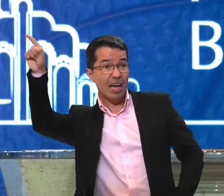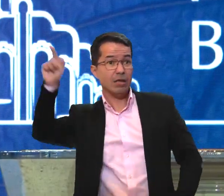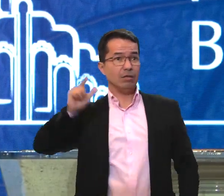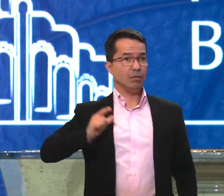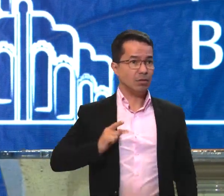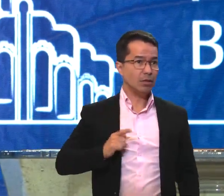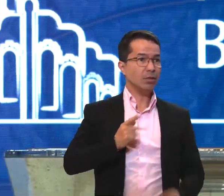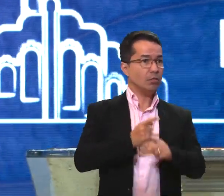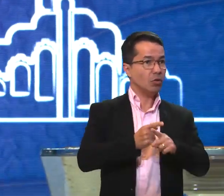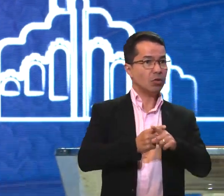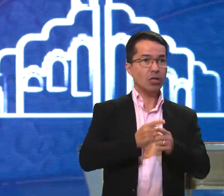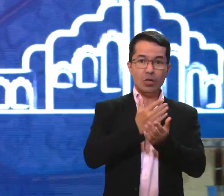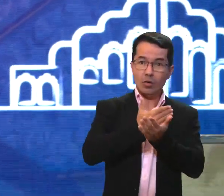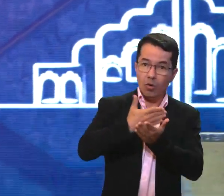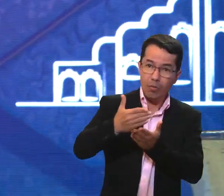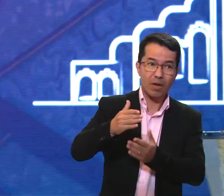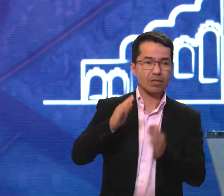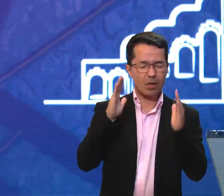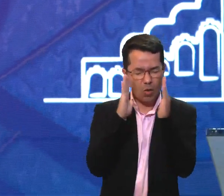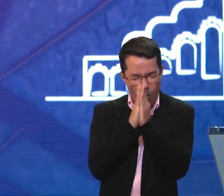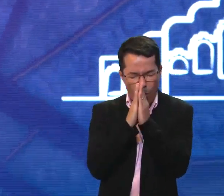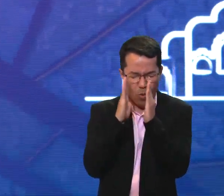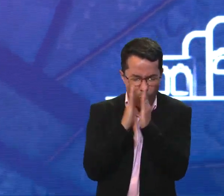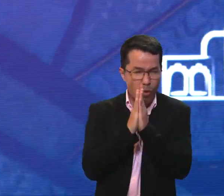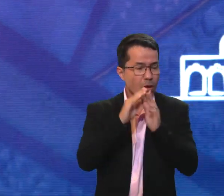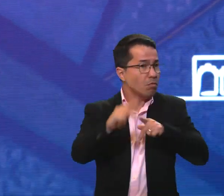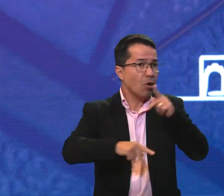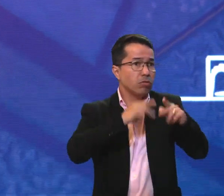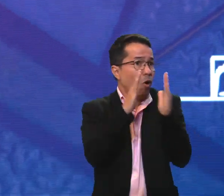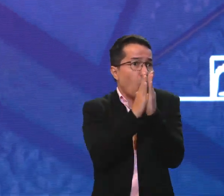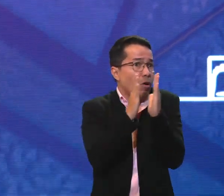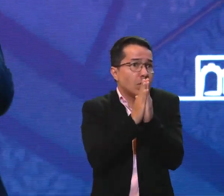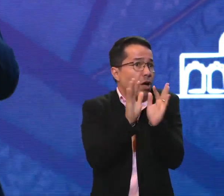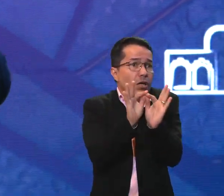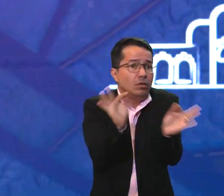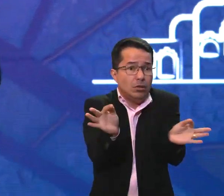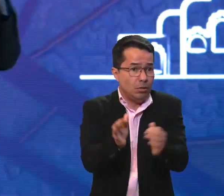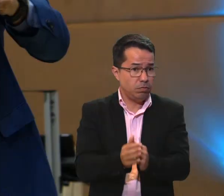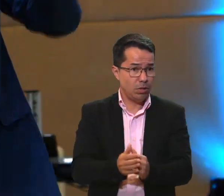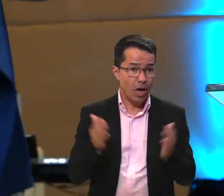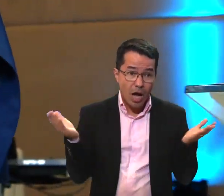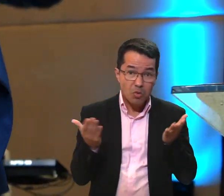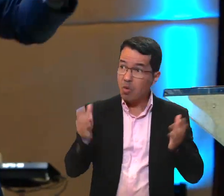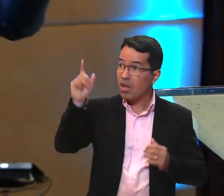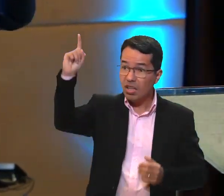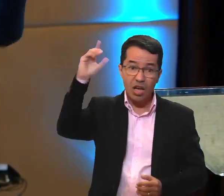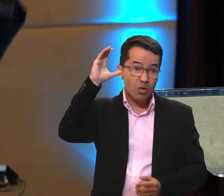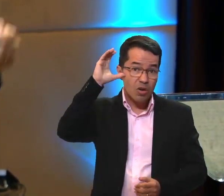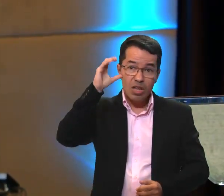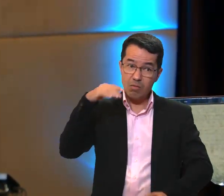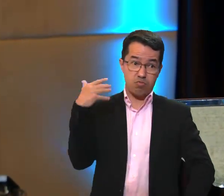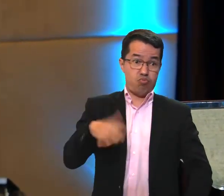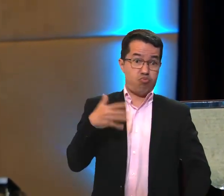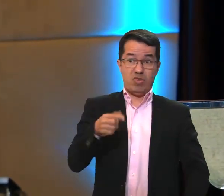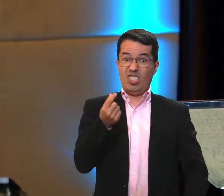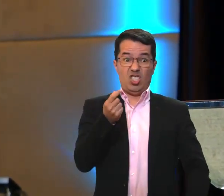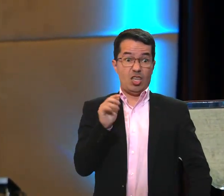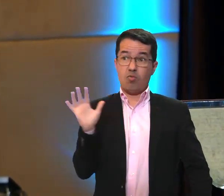lugar, porque se o povo de Deus, que se chama pelo seu nome, se humilhar e orar.